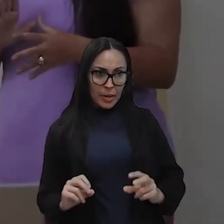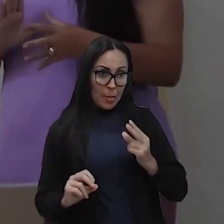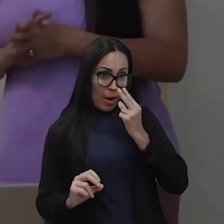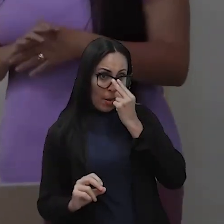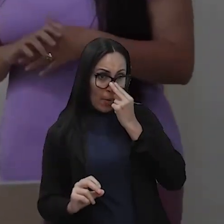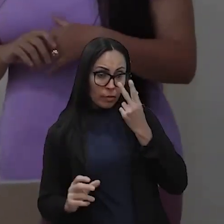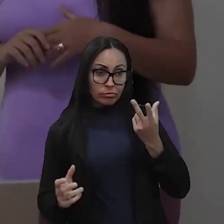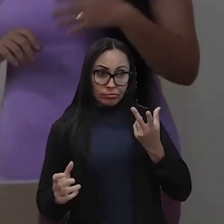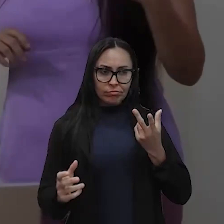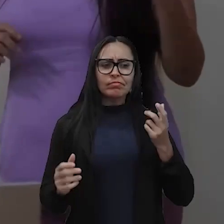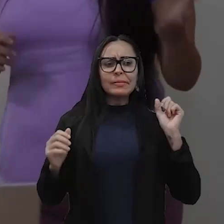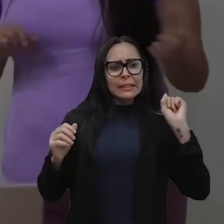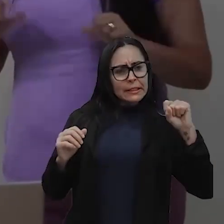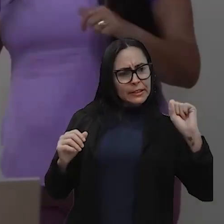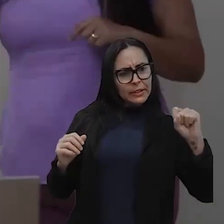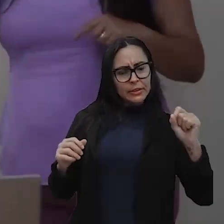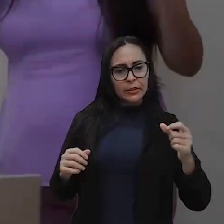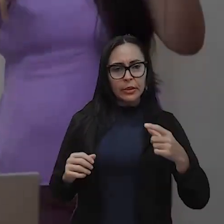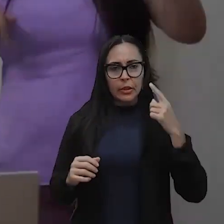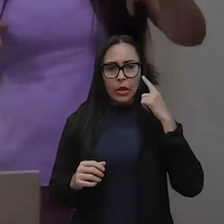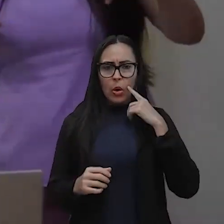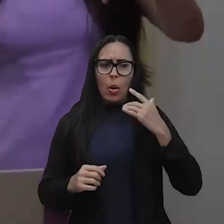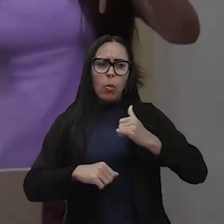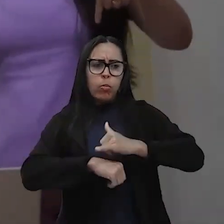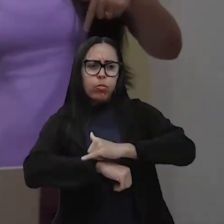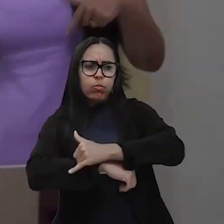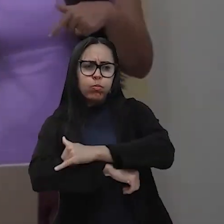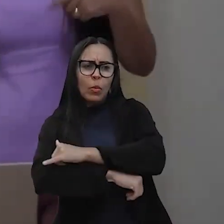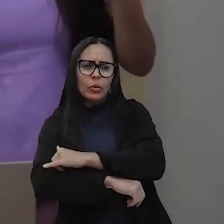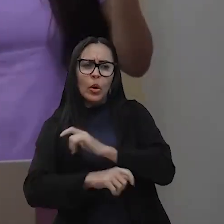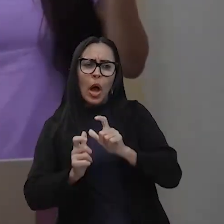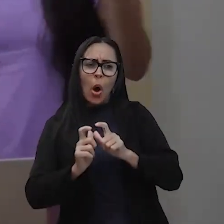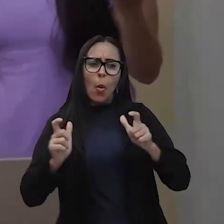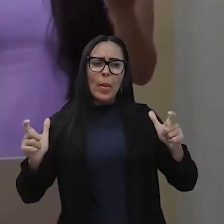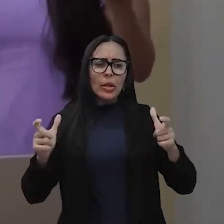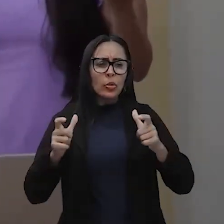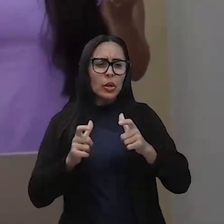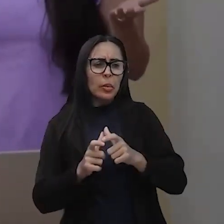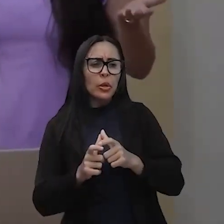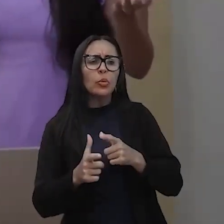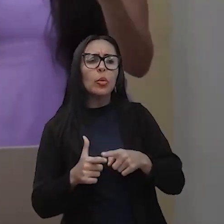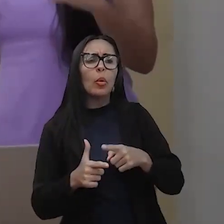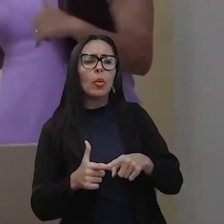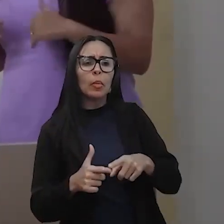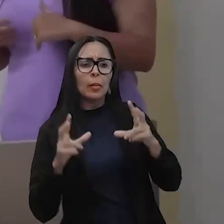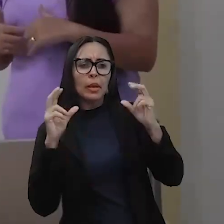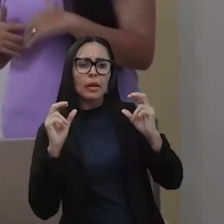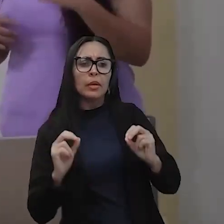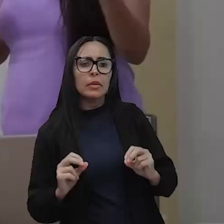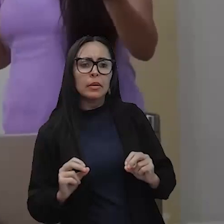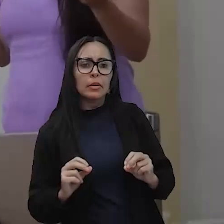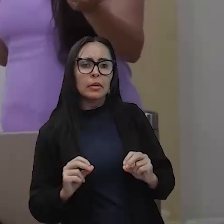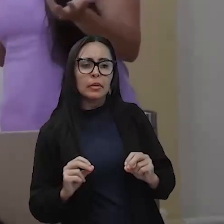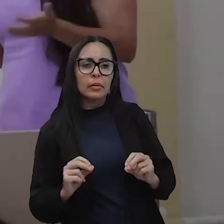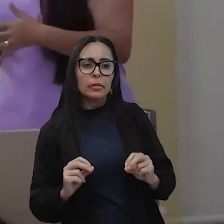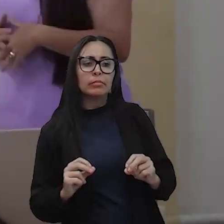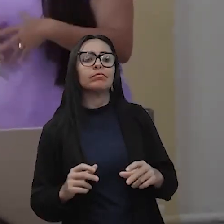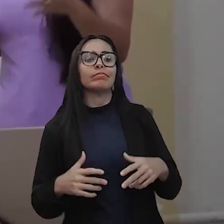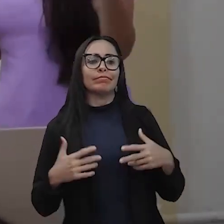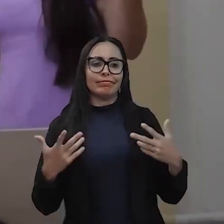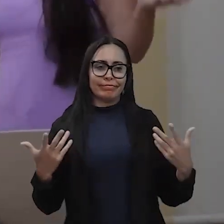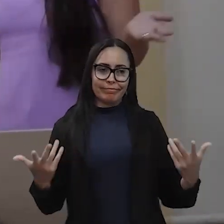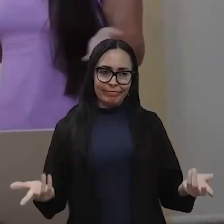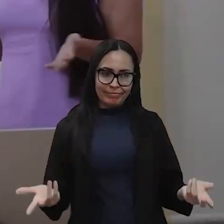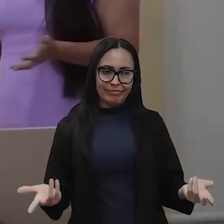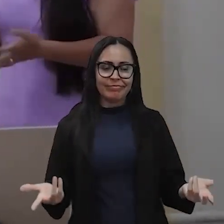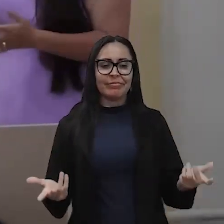O sobrepeso aumenta ou diminui o risco de câncer de mama? Aumenta. A gente viu isso e a gente sabe que sobrepeso